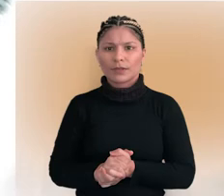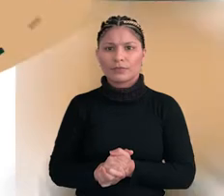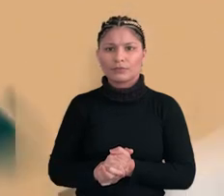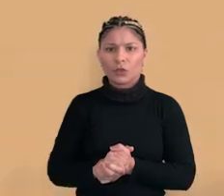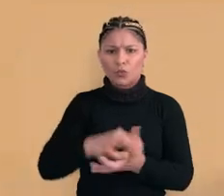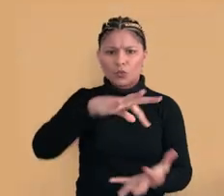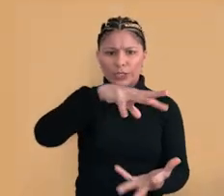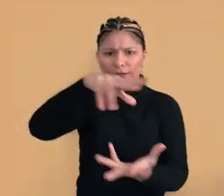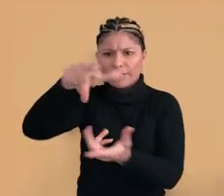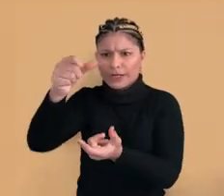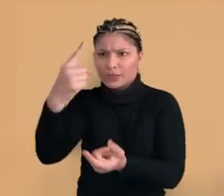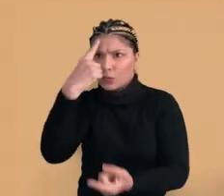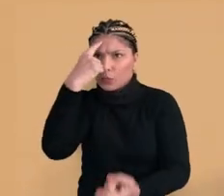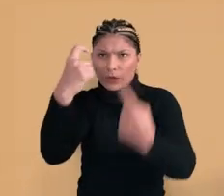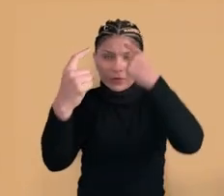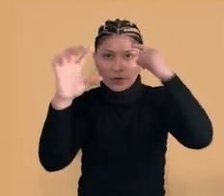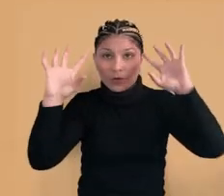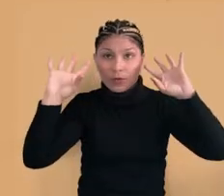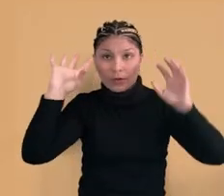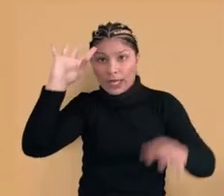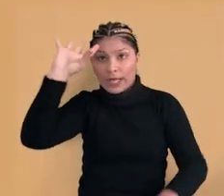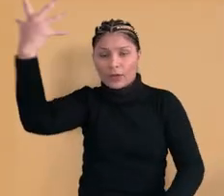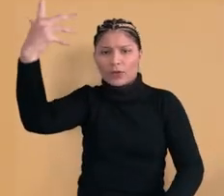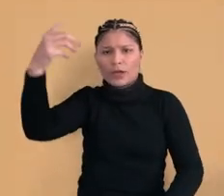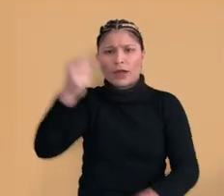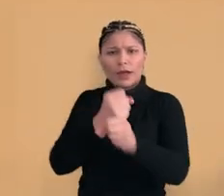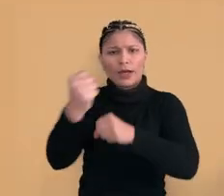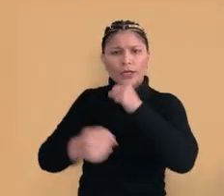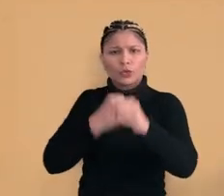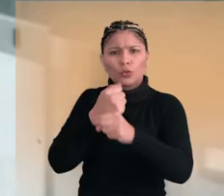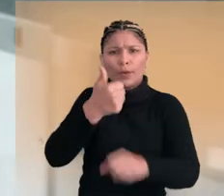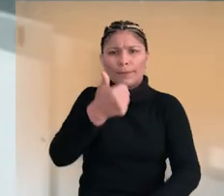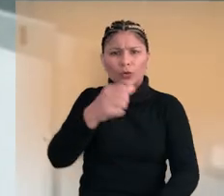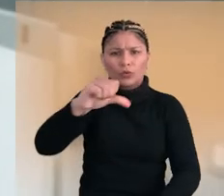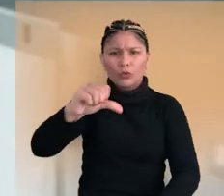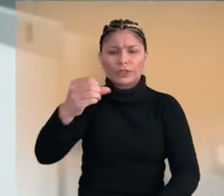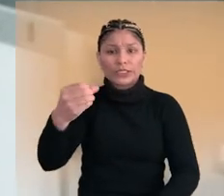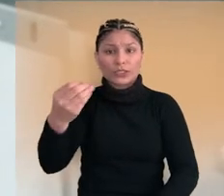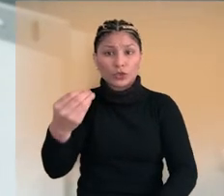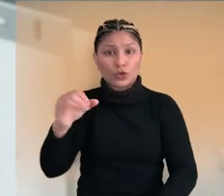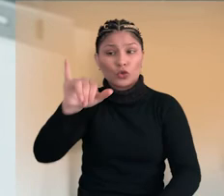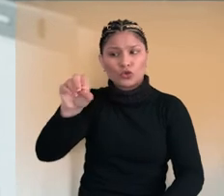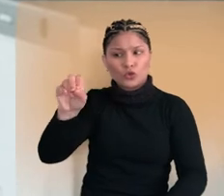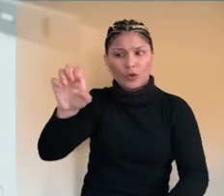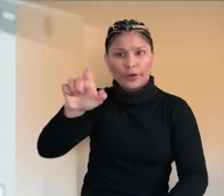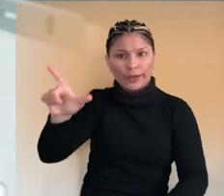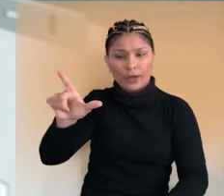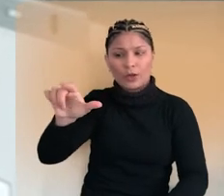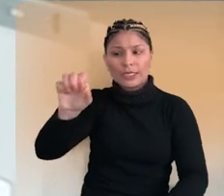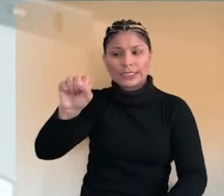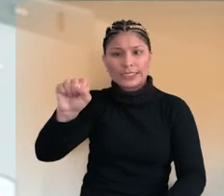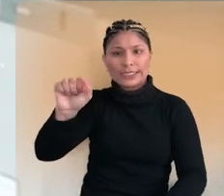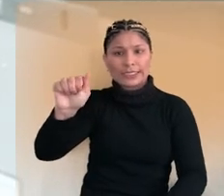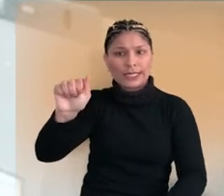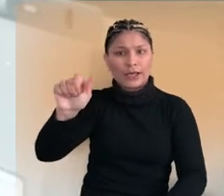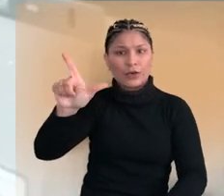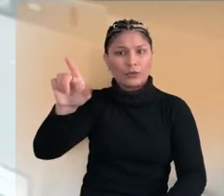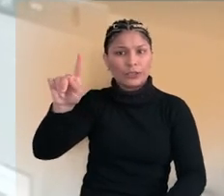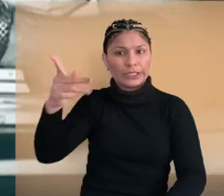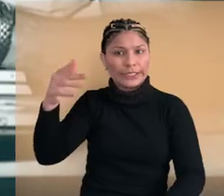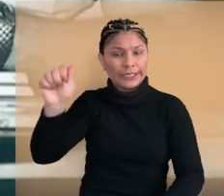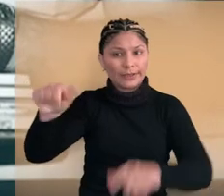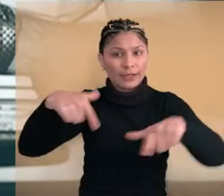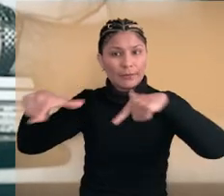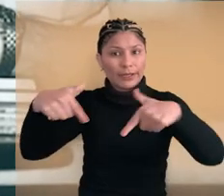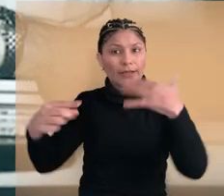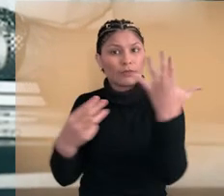O Universo de Realizações O ano era 1960. Joel Saldanha trabalhava